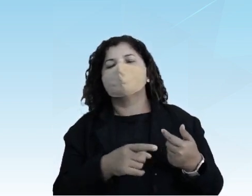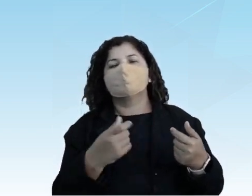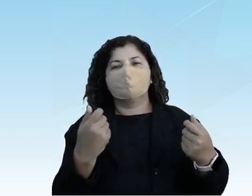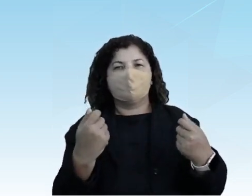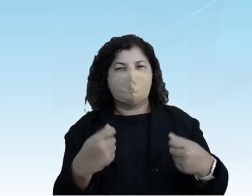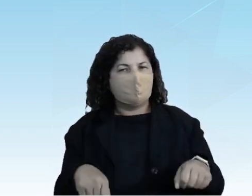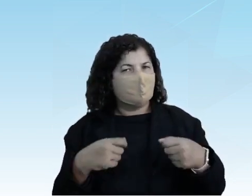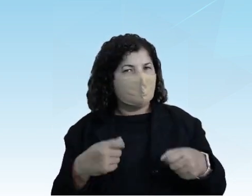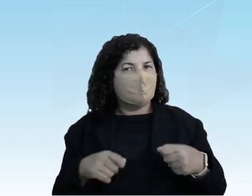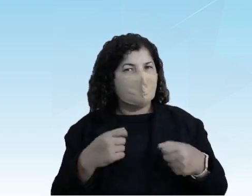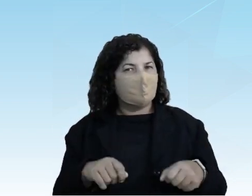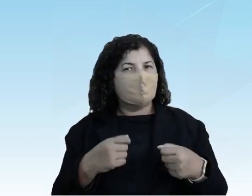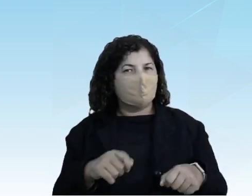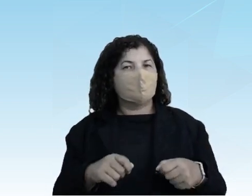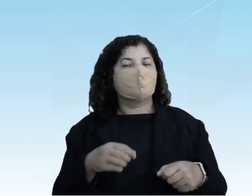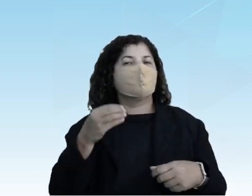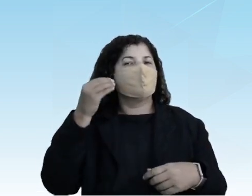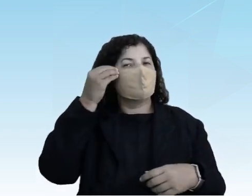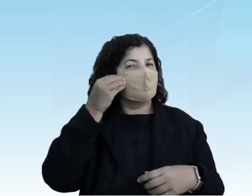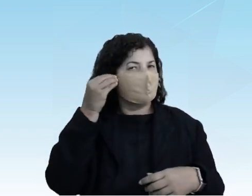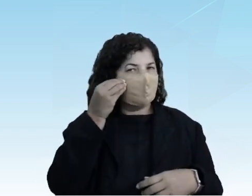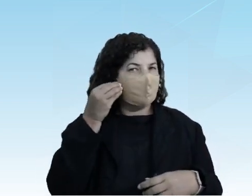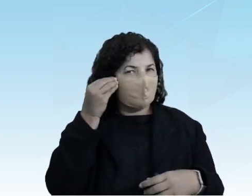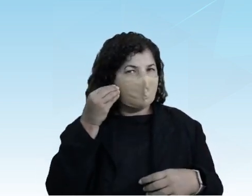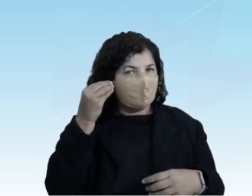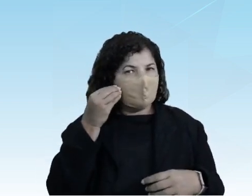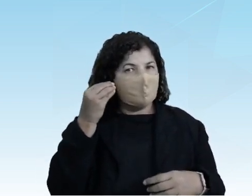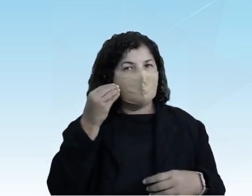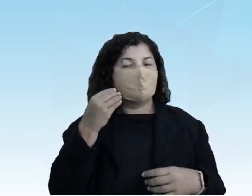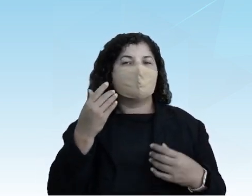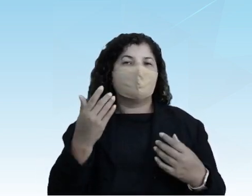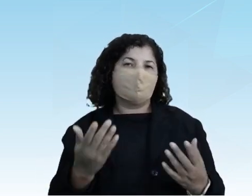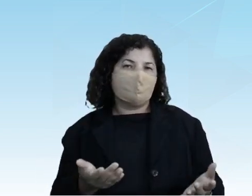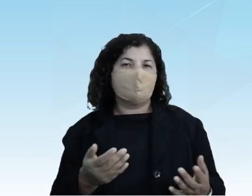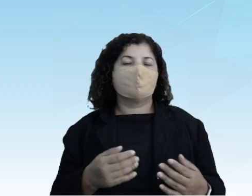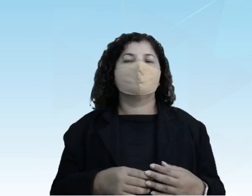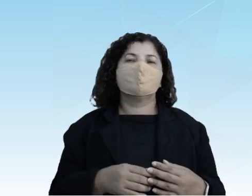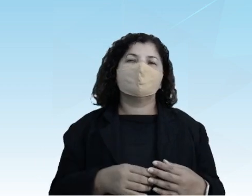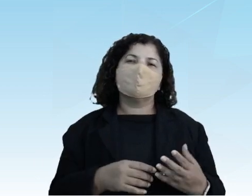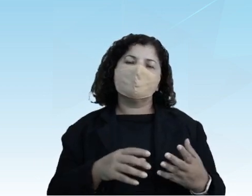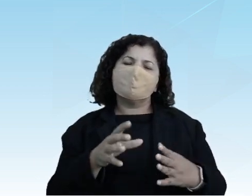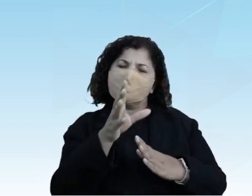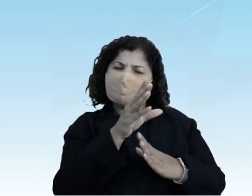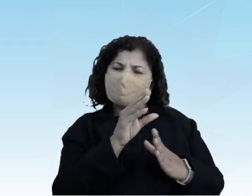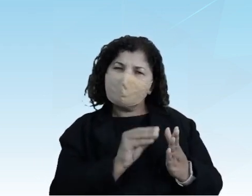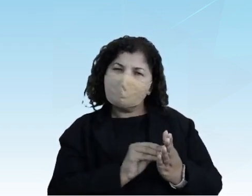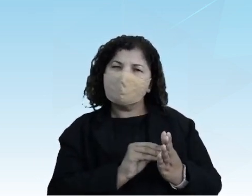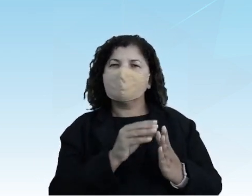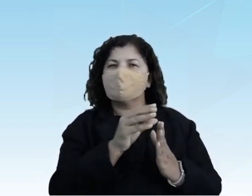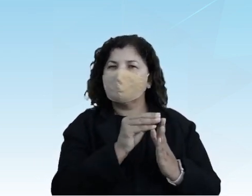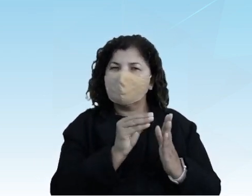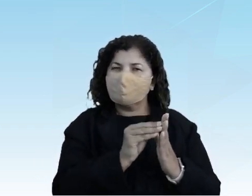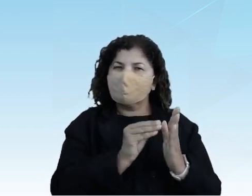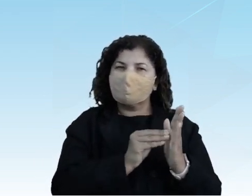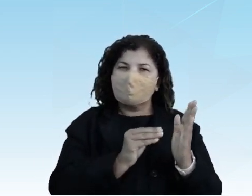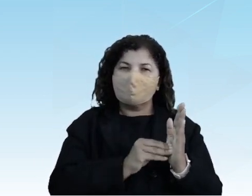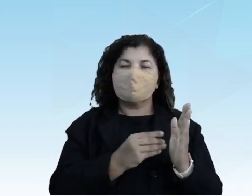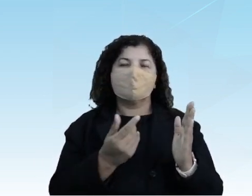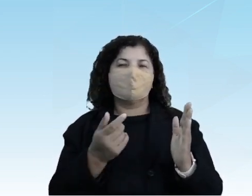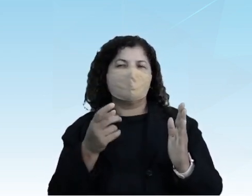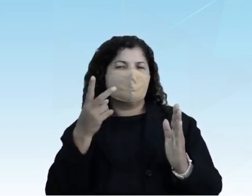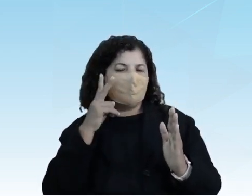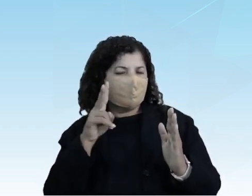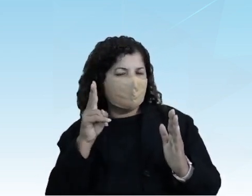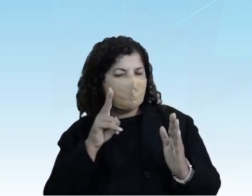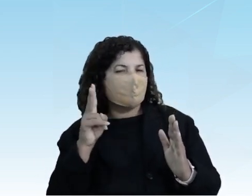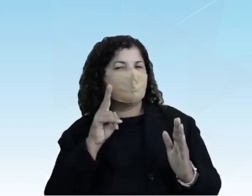como base a experiência, né? Então, as informações utilizadas pelo historiador, né, são